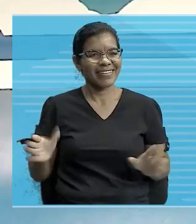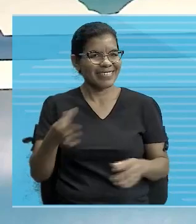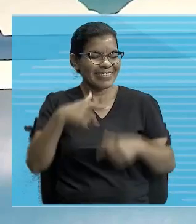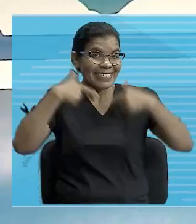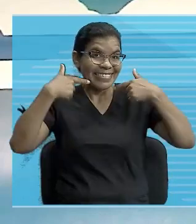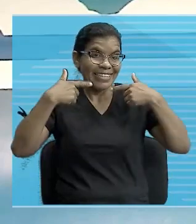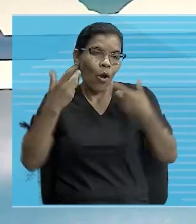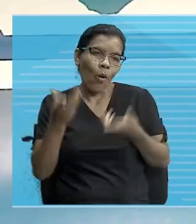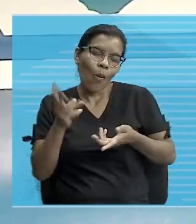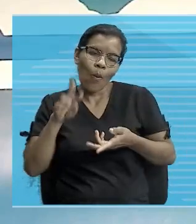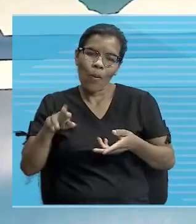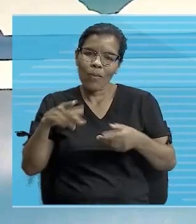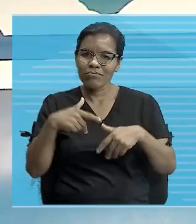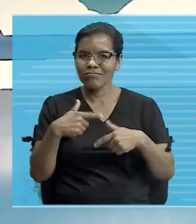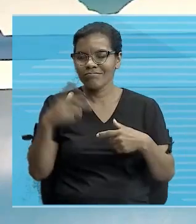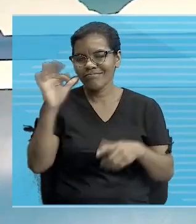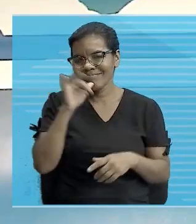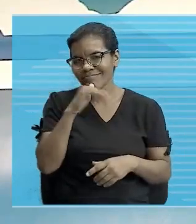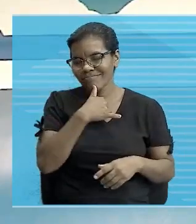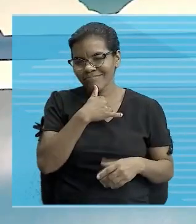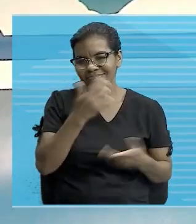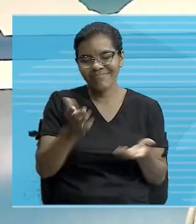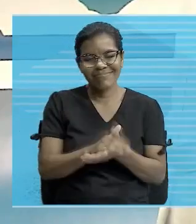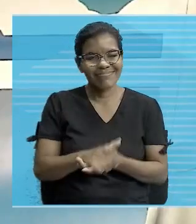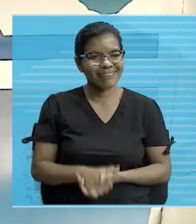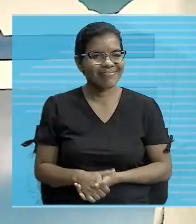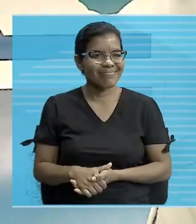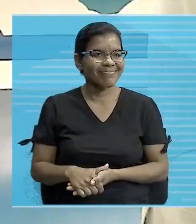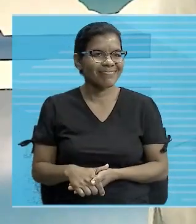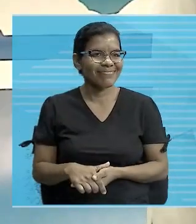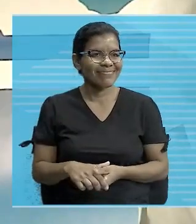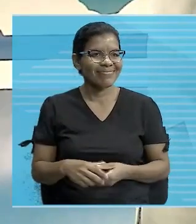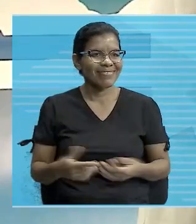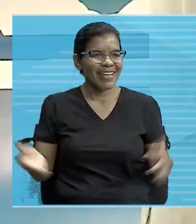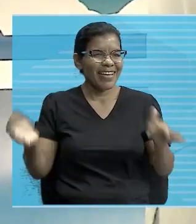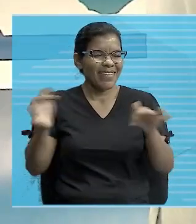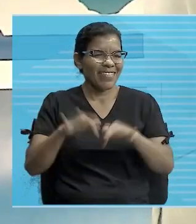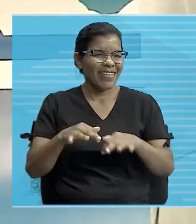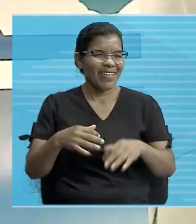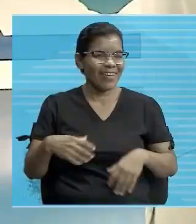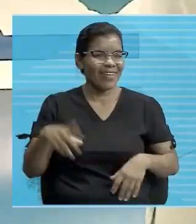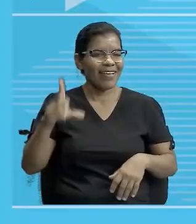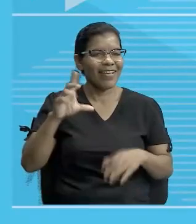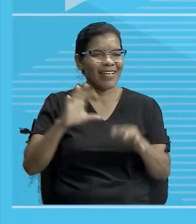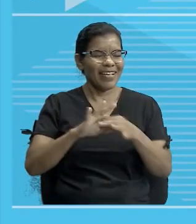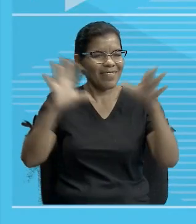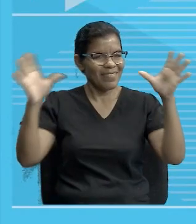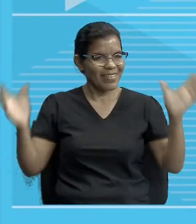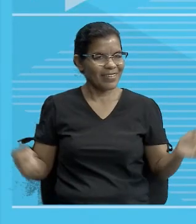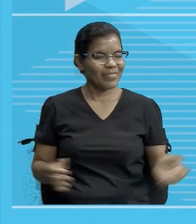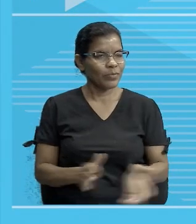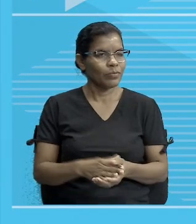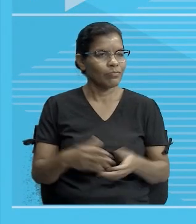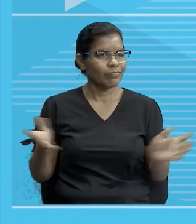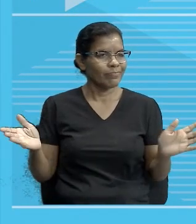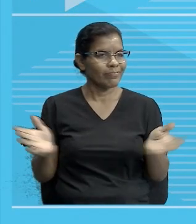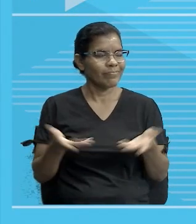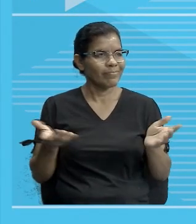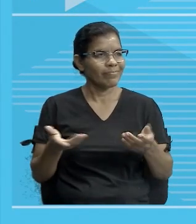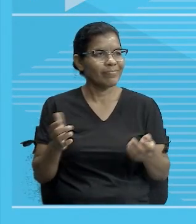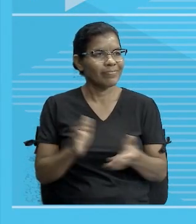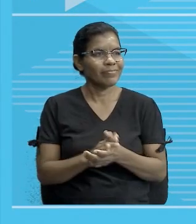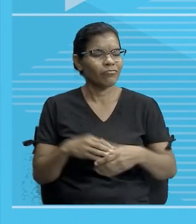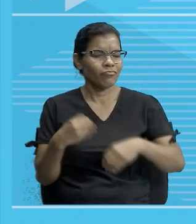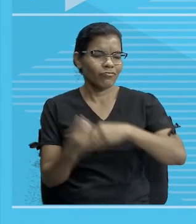ou muito triste. Eita, rapaz, que é a final da Libertadores, né? Olha, galerinha, hoje à noite é a